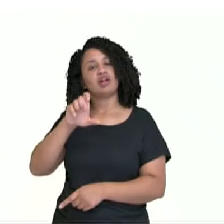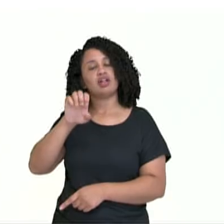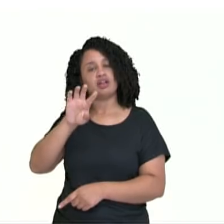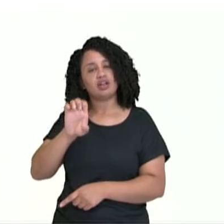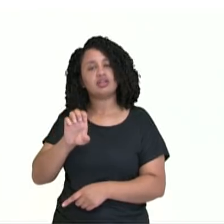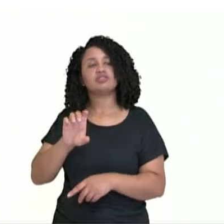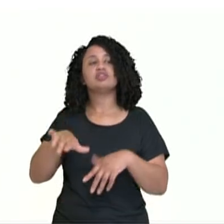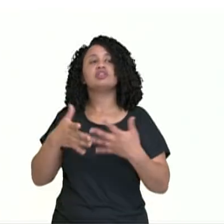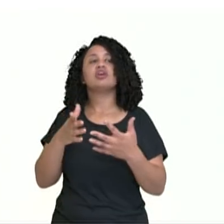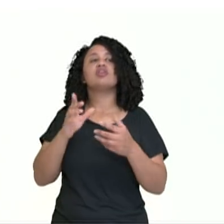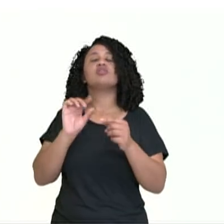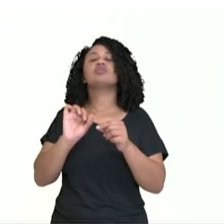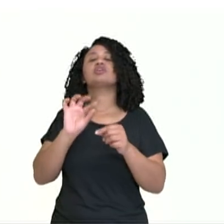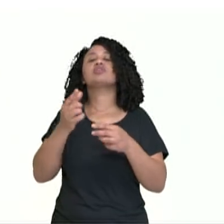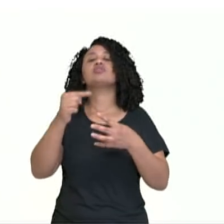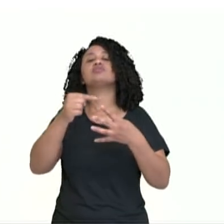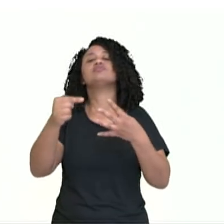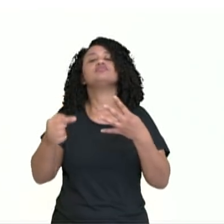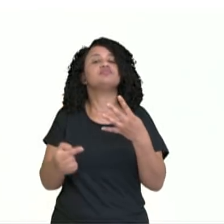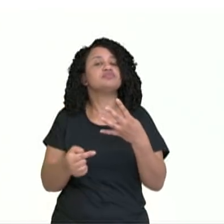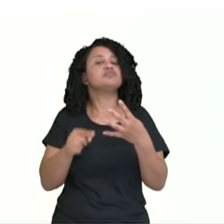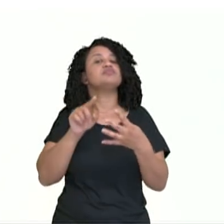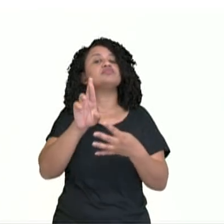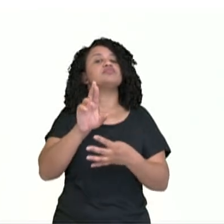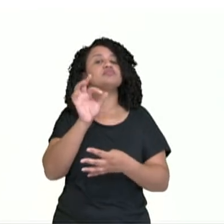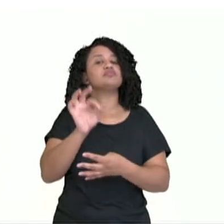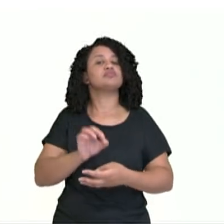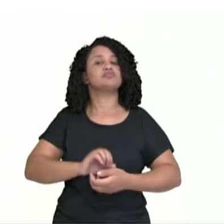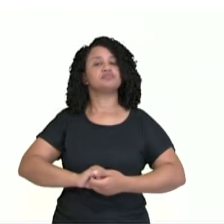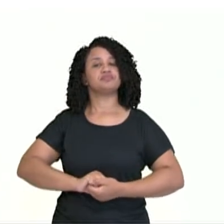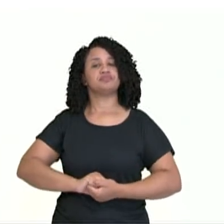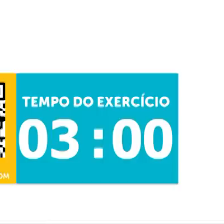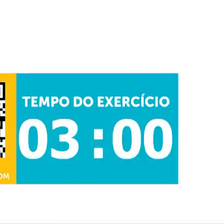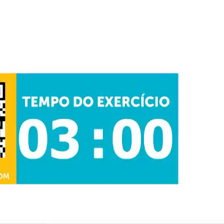ele sofre com vocês.